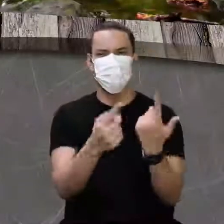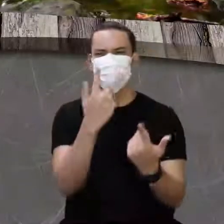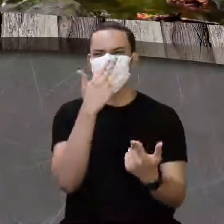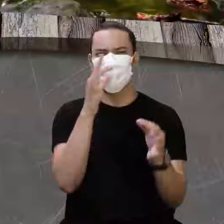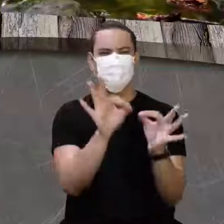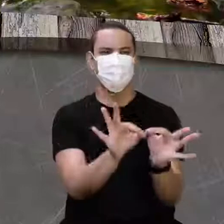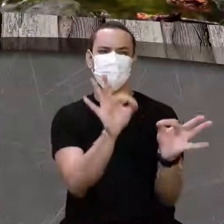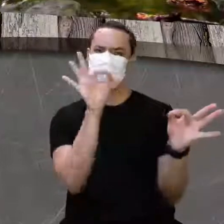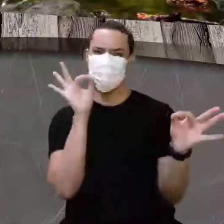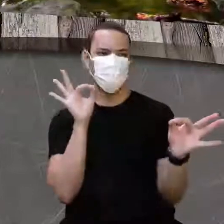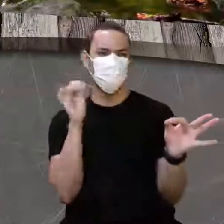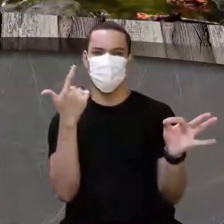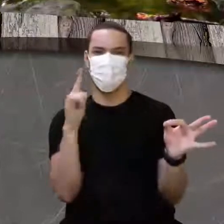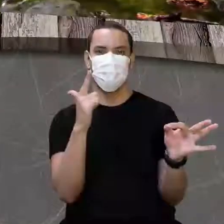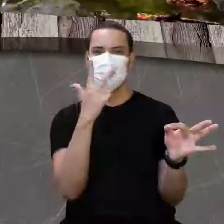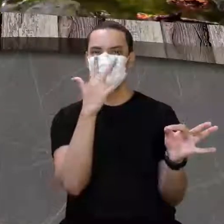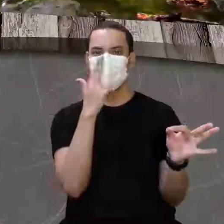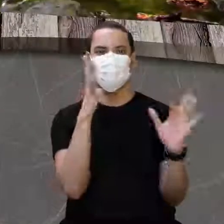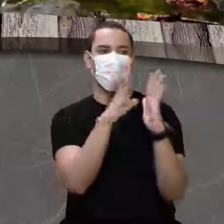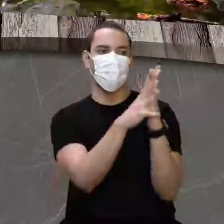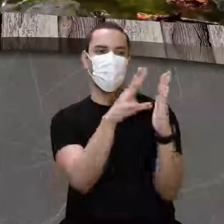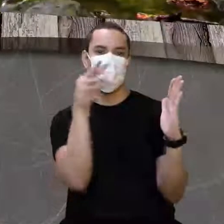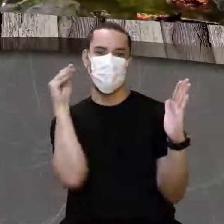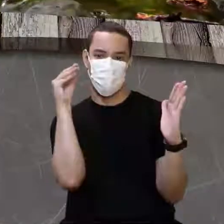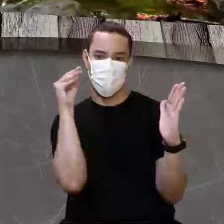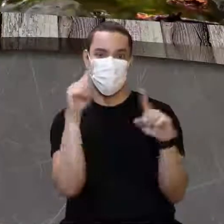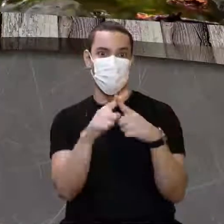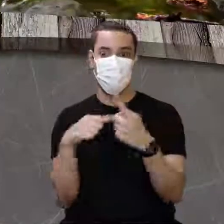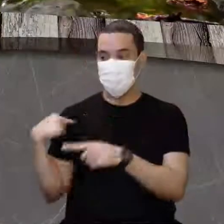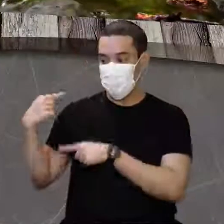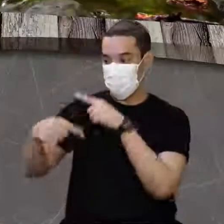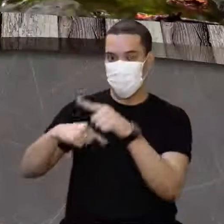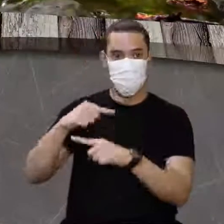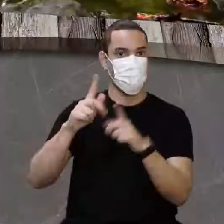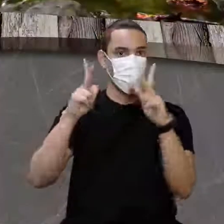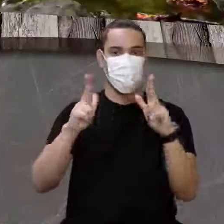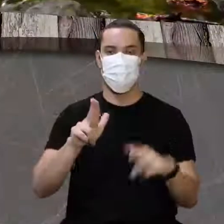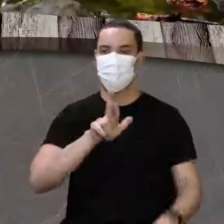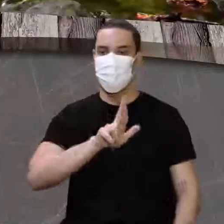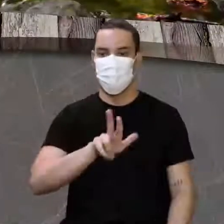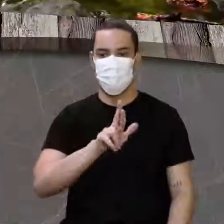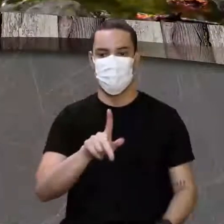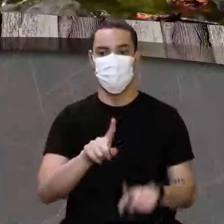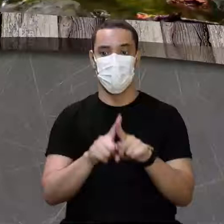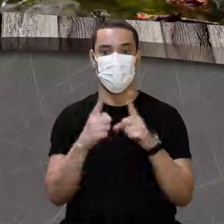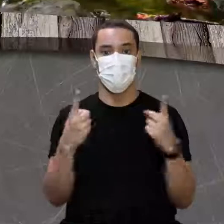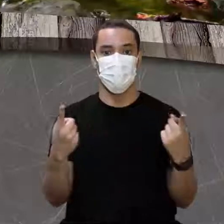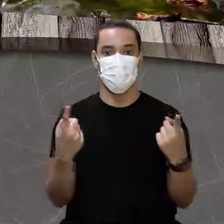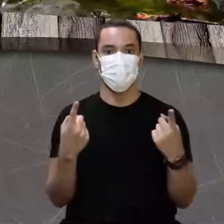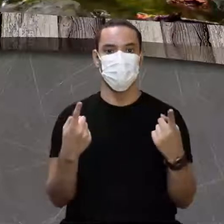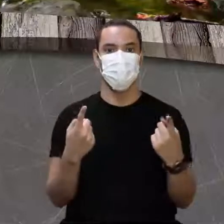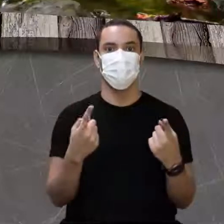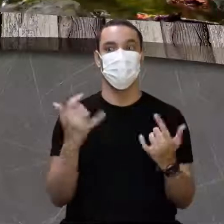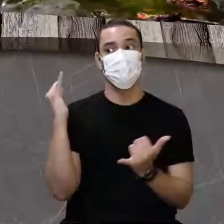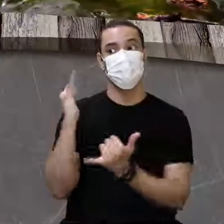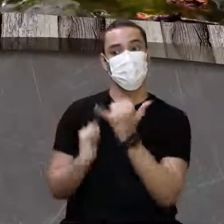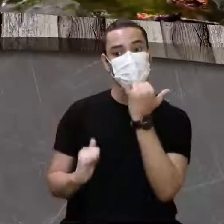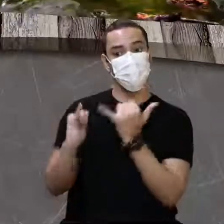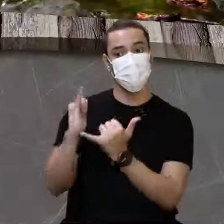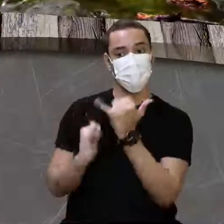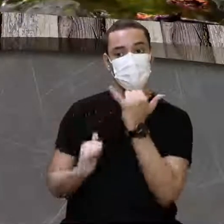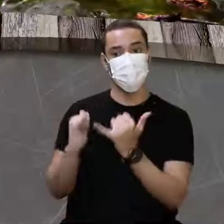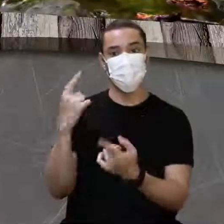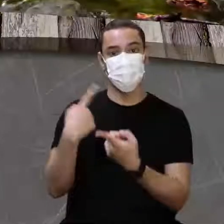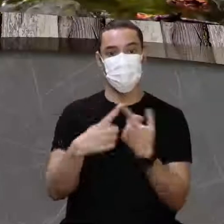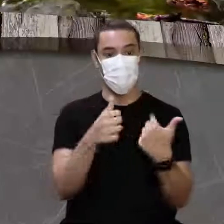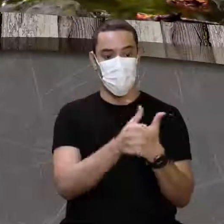distantes, não tem não compartilham ancestral comum nem nada, mas eles vão se tornar parecidos,